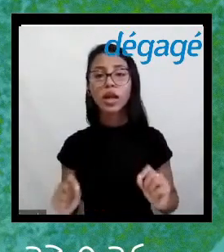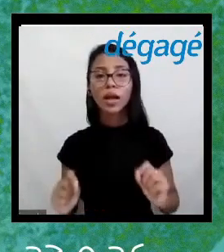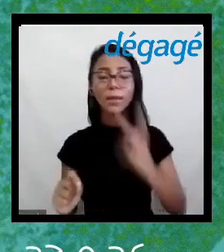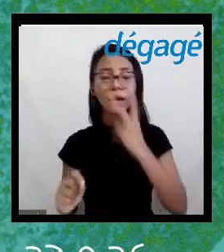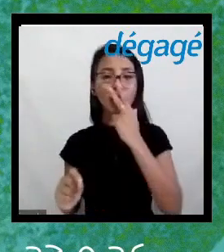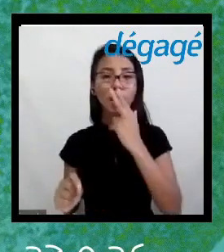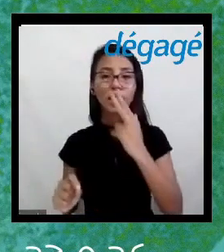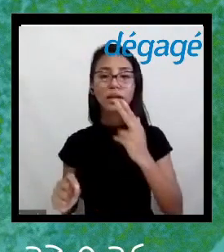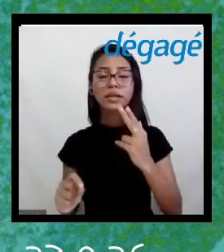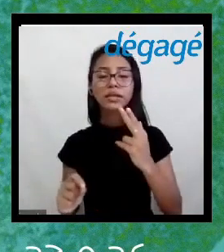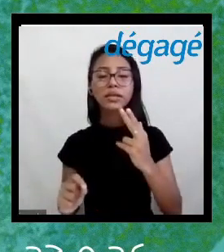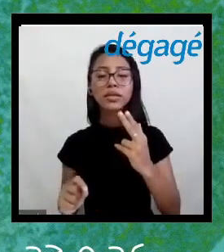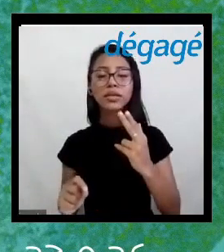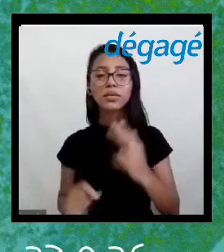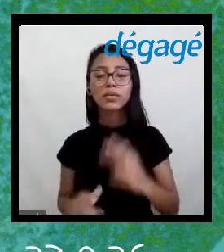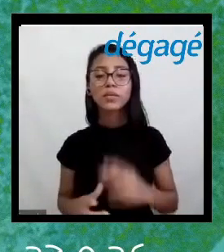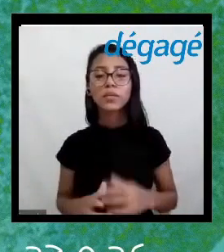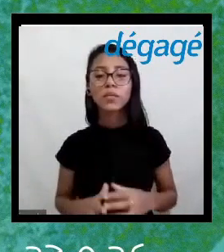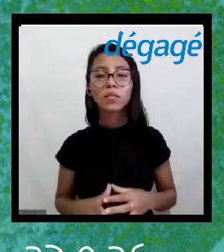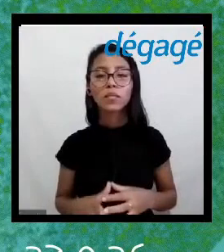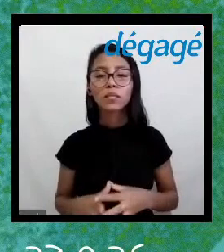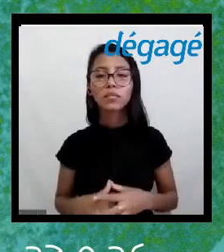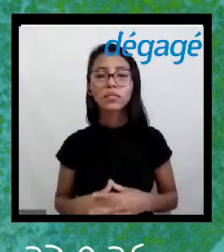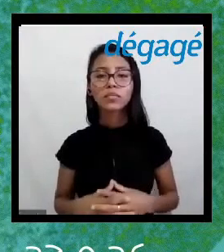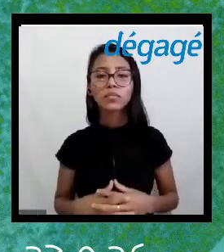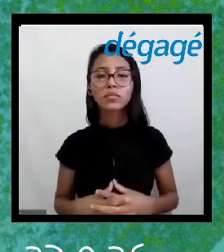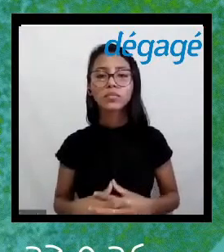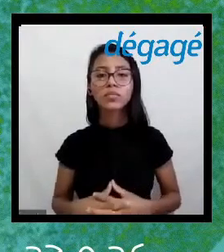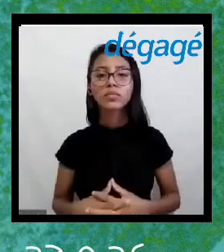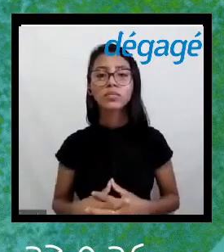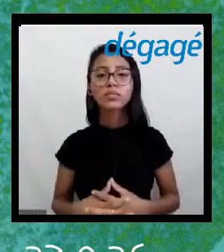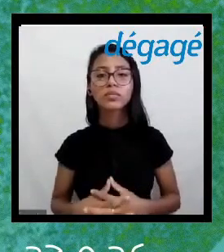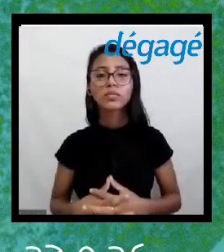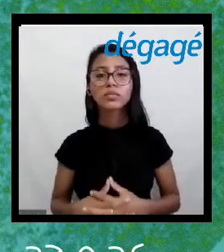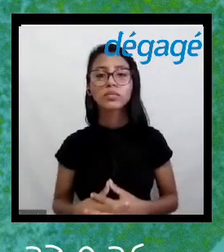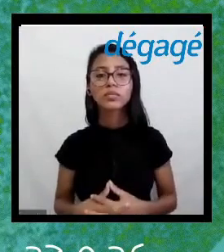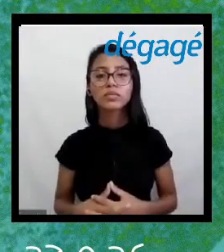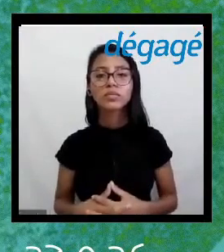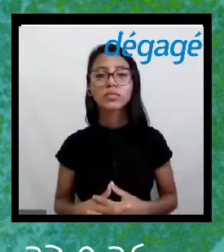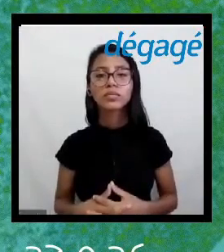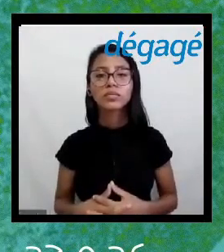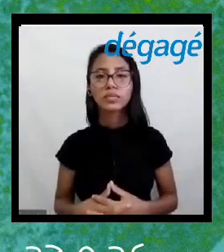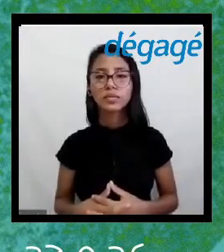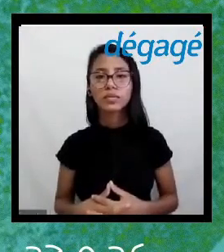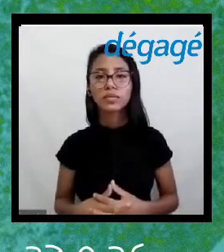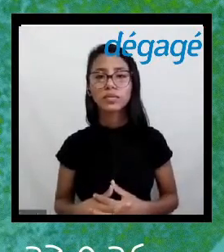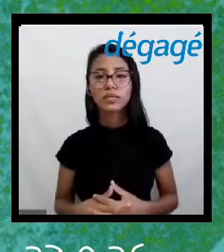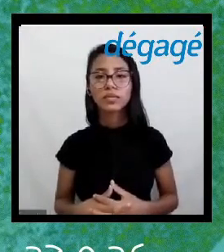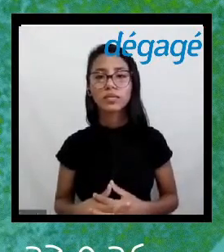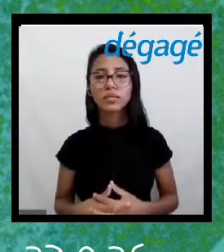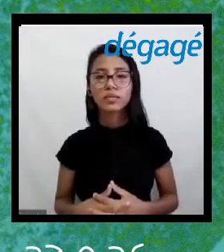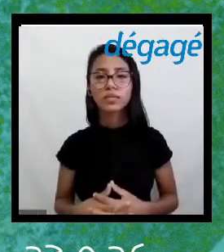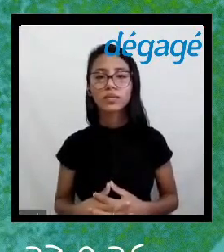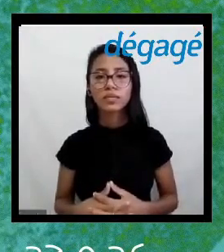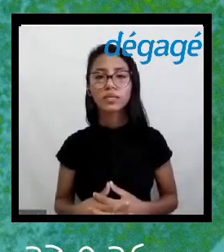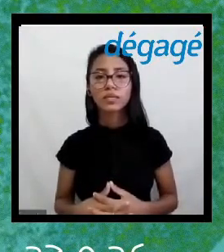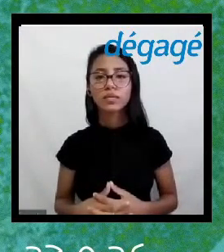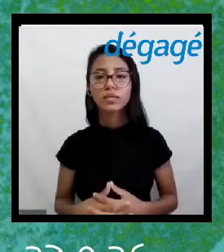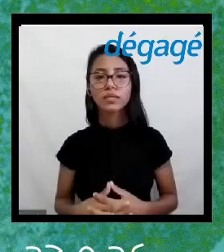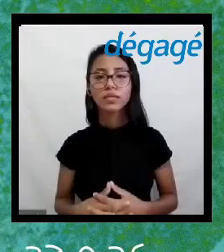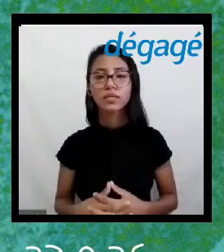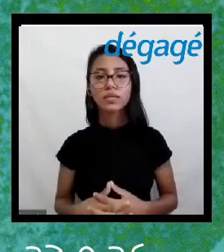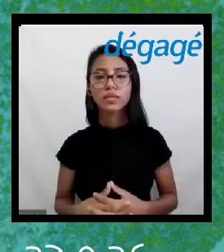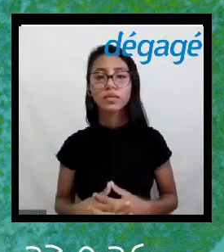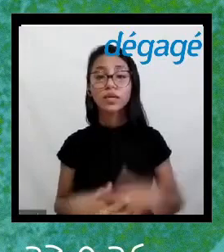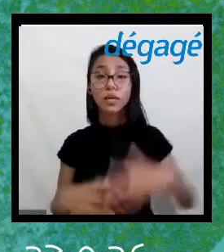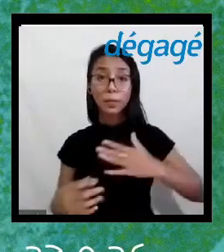porque acho que todo professor, educador, ele tem essa coisa